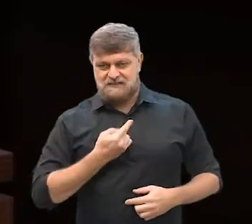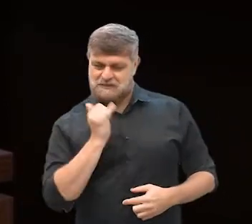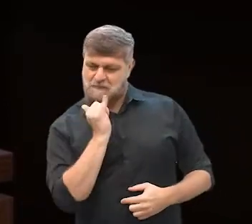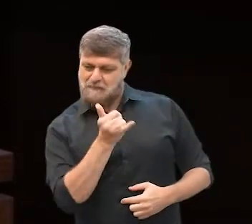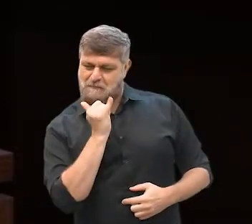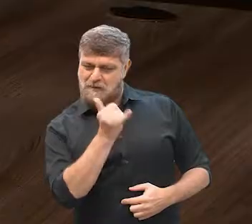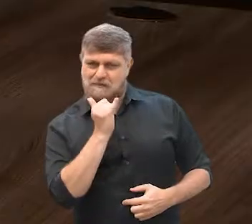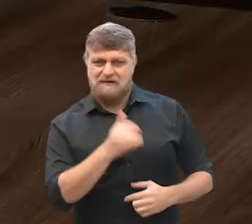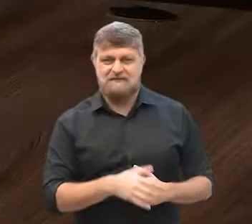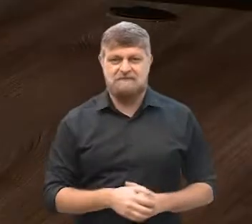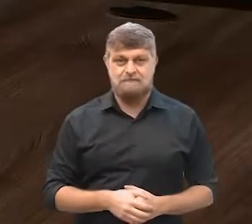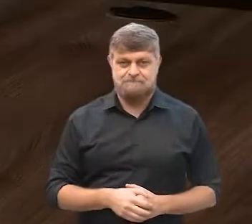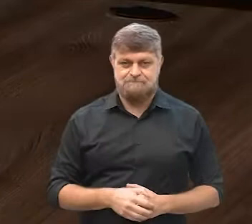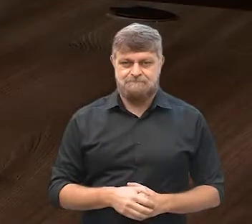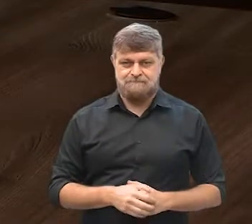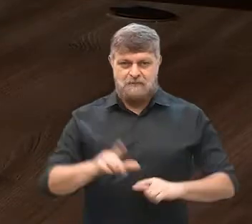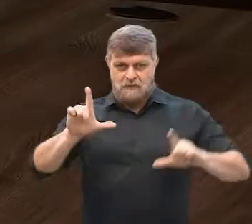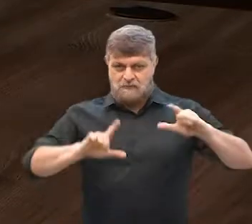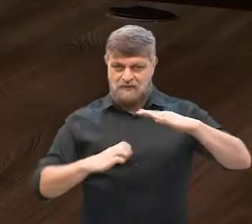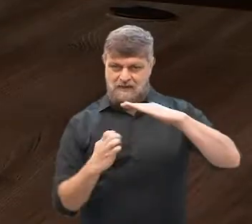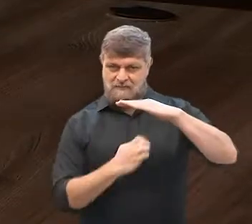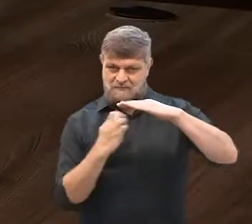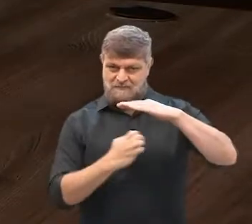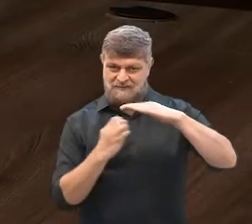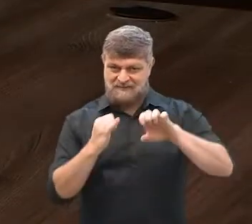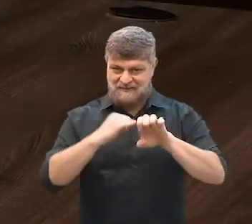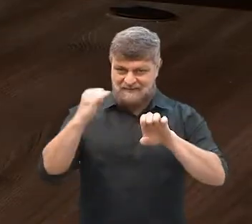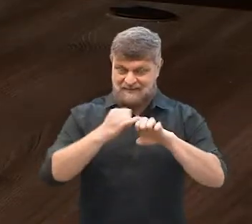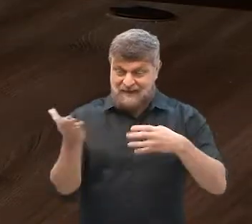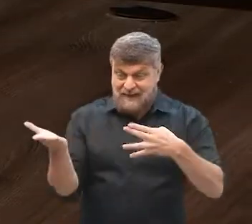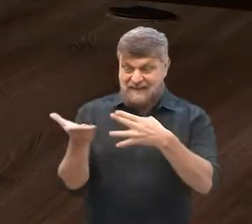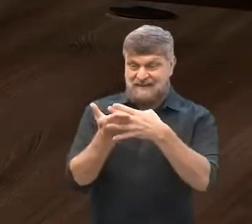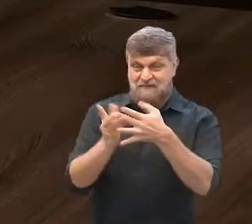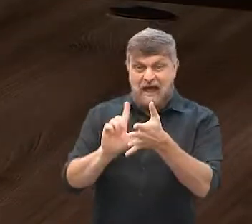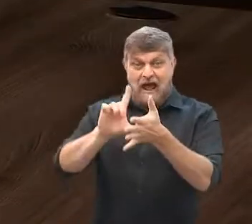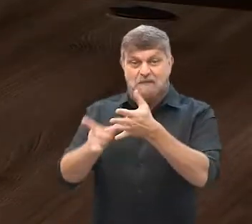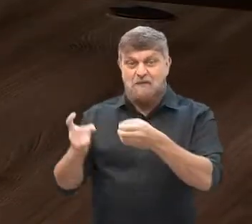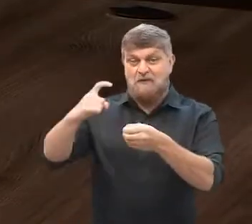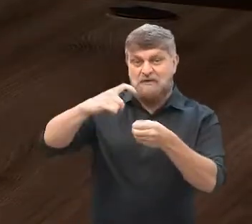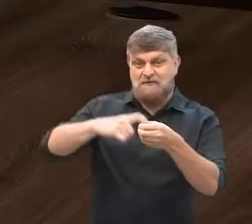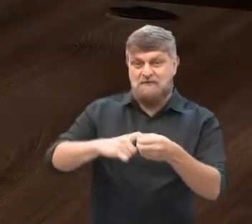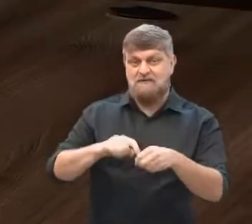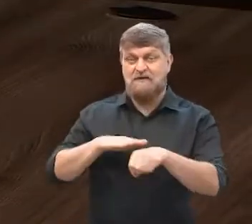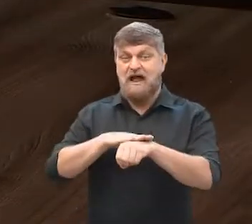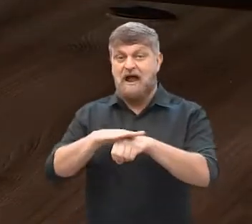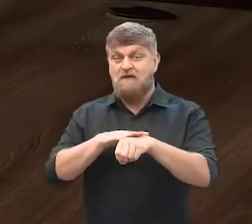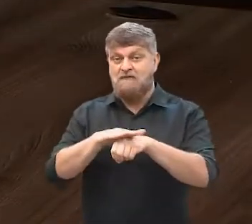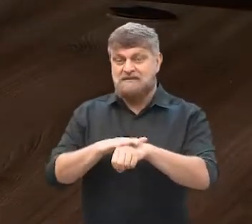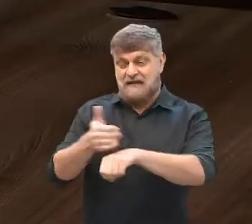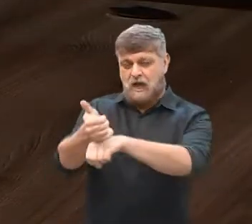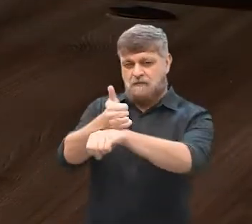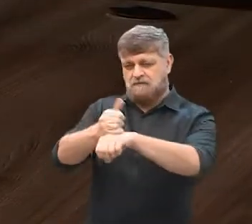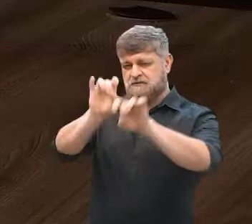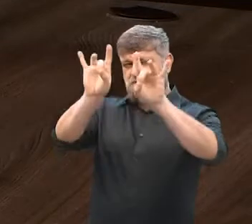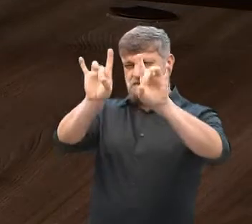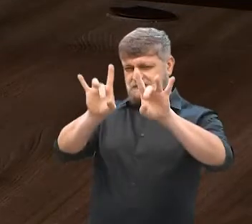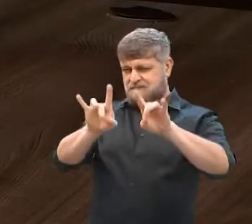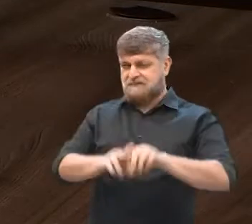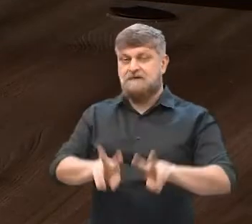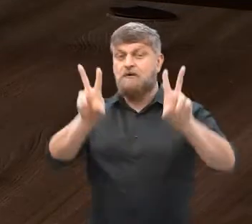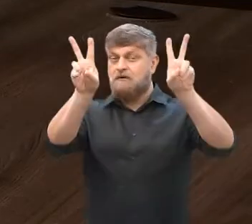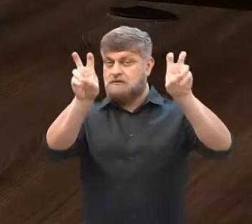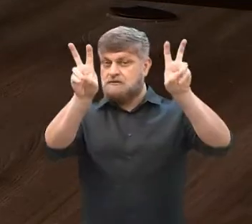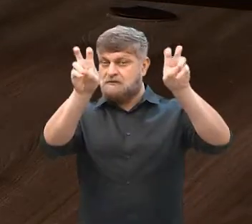aí. E o Ser Empreendedor vai para um breve intervalo e na volta vai falar com um especialista justamente sobre